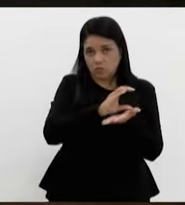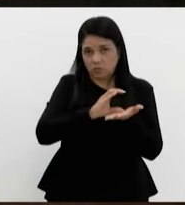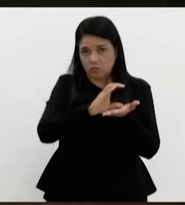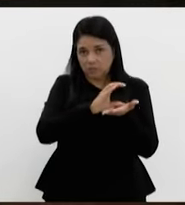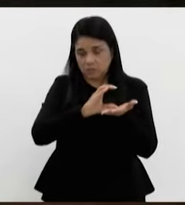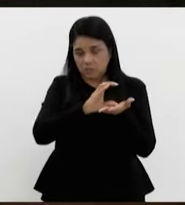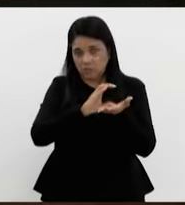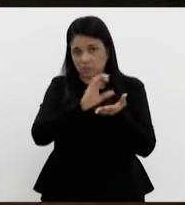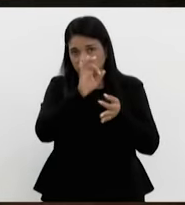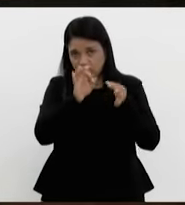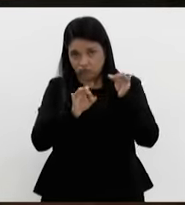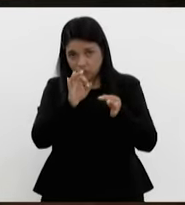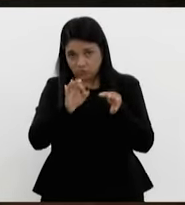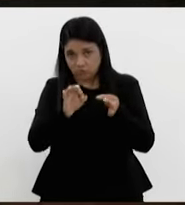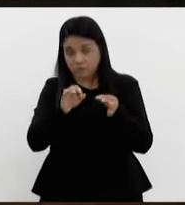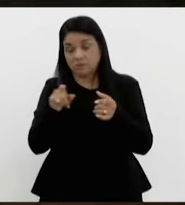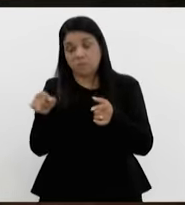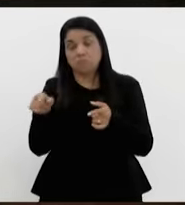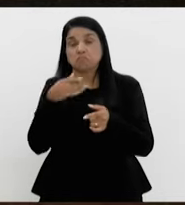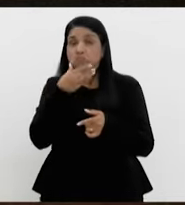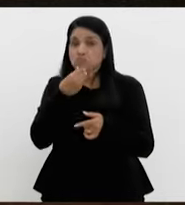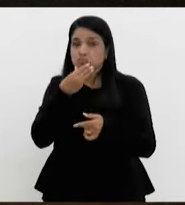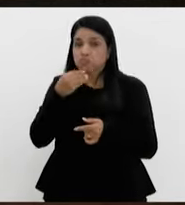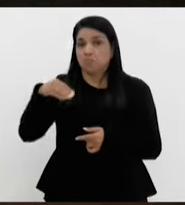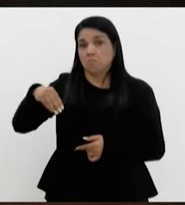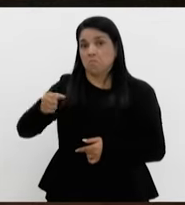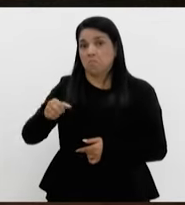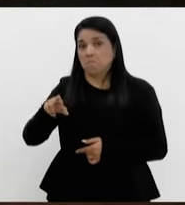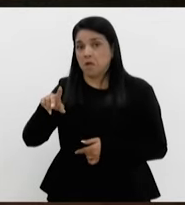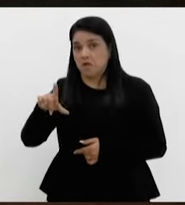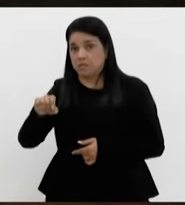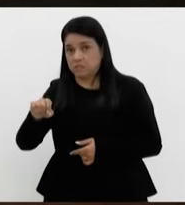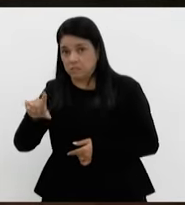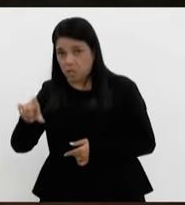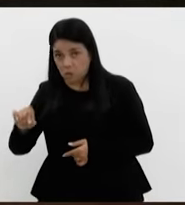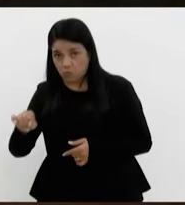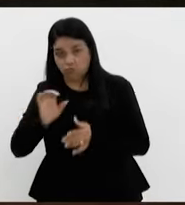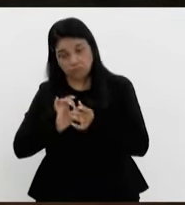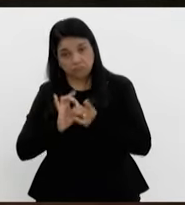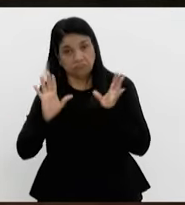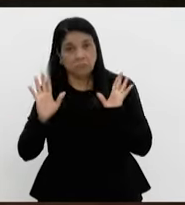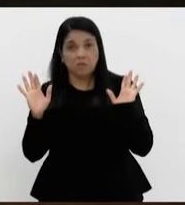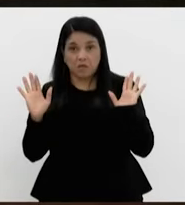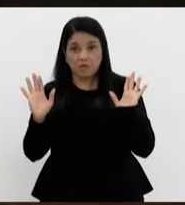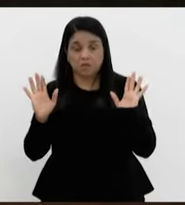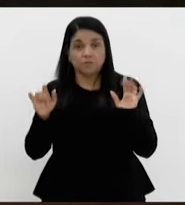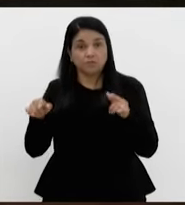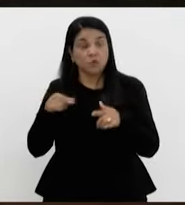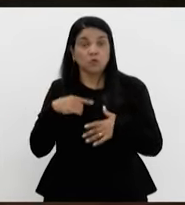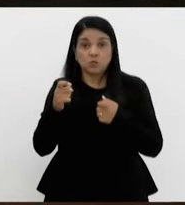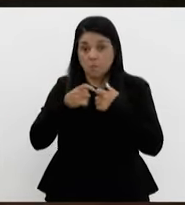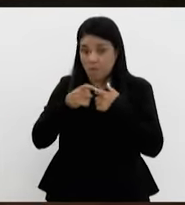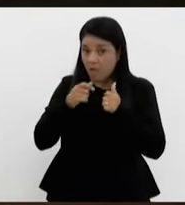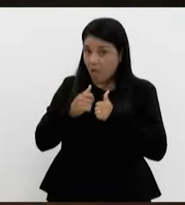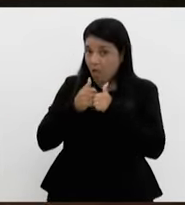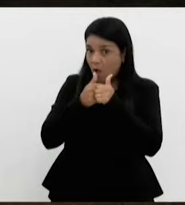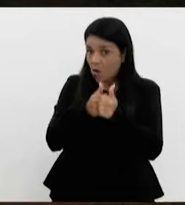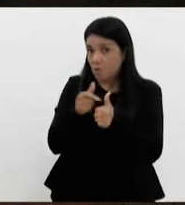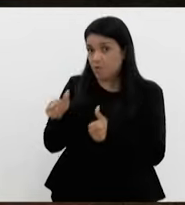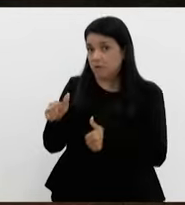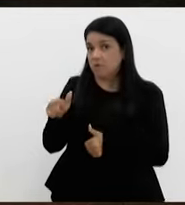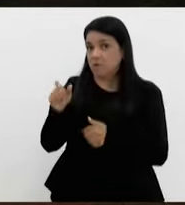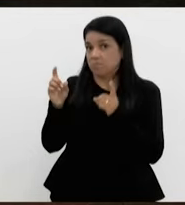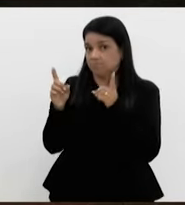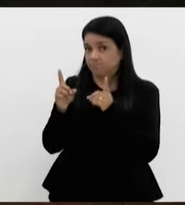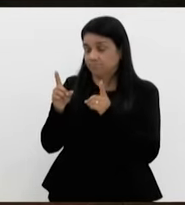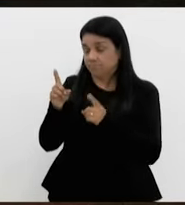liberado. Só que os médicos que acompanham esse paciente nessa casa de custódia